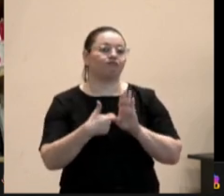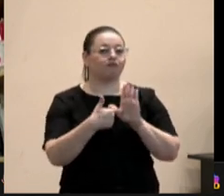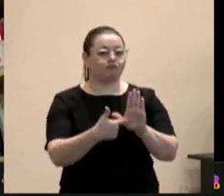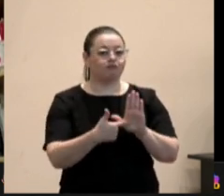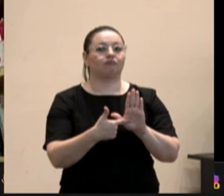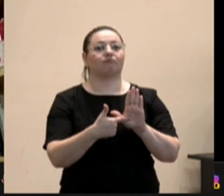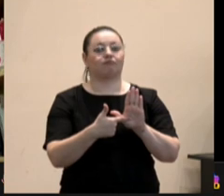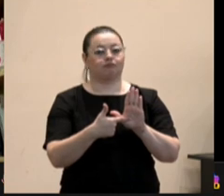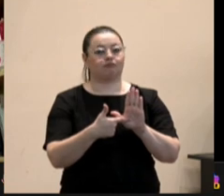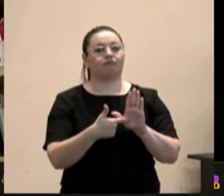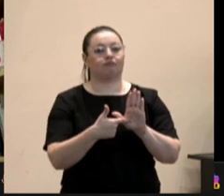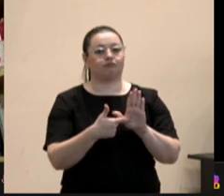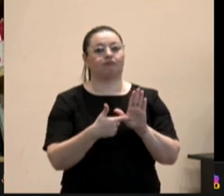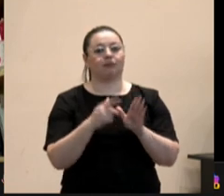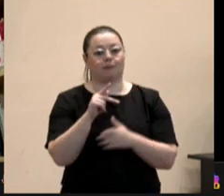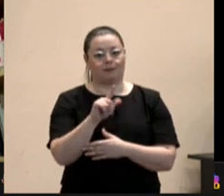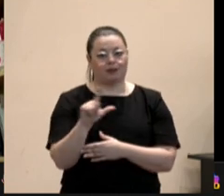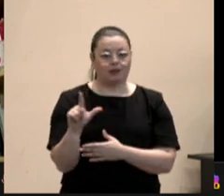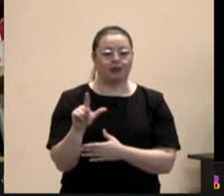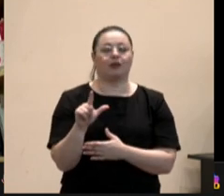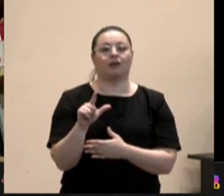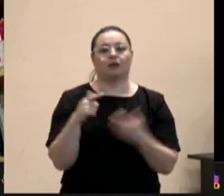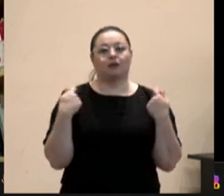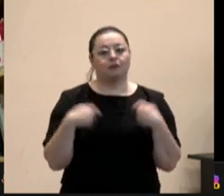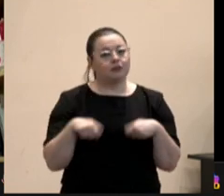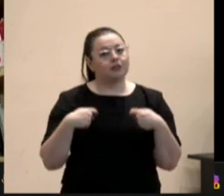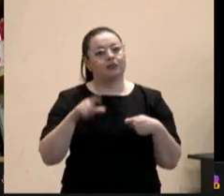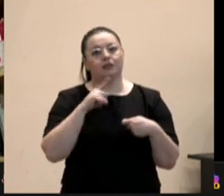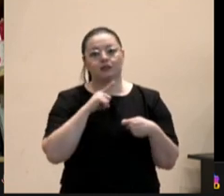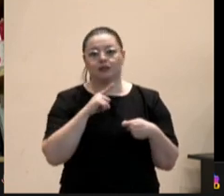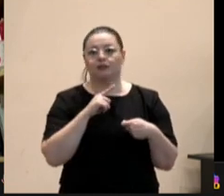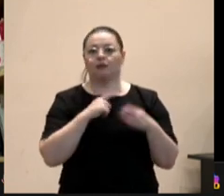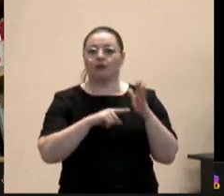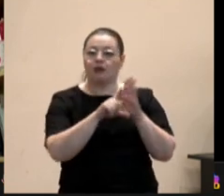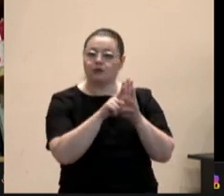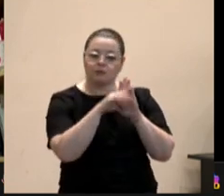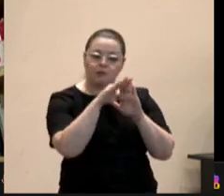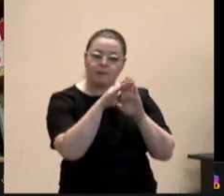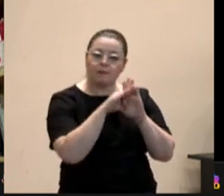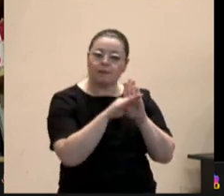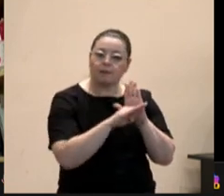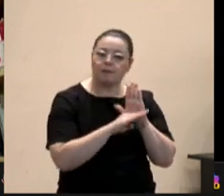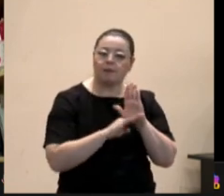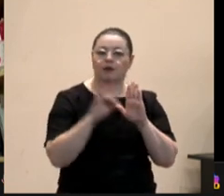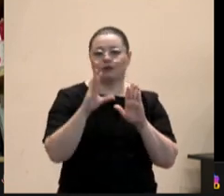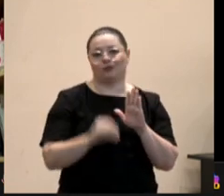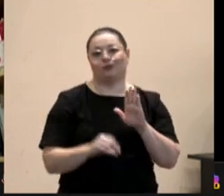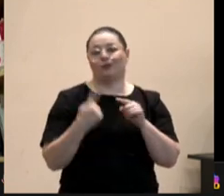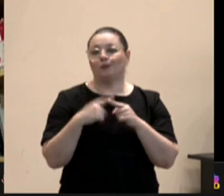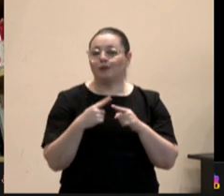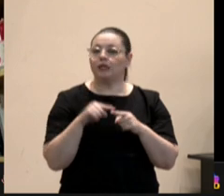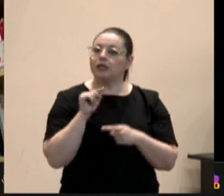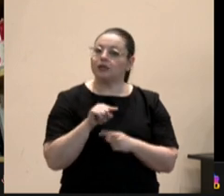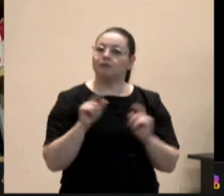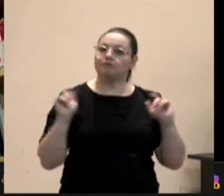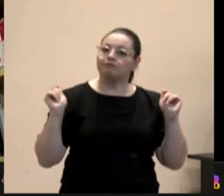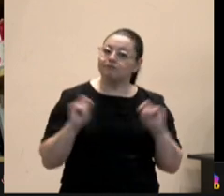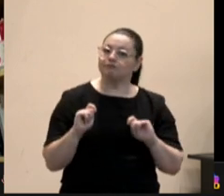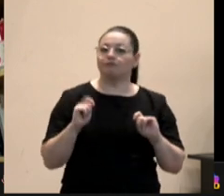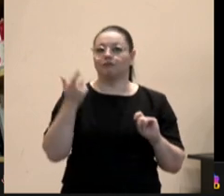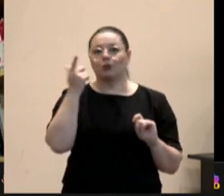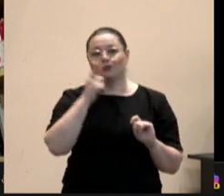a proposta do PL as legislações existentes, porque assim eles conseguiriam ter um